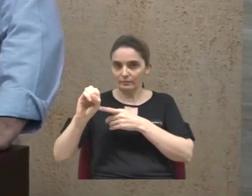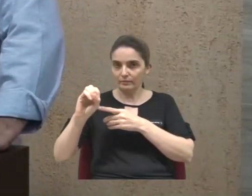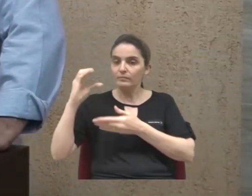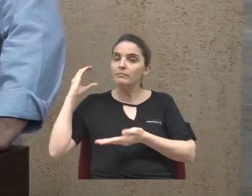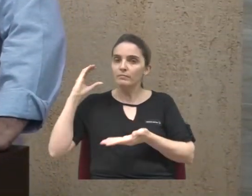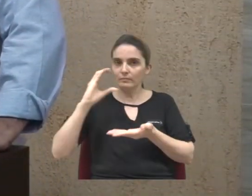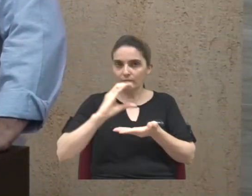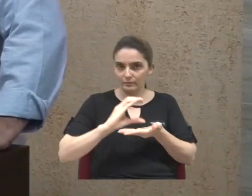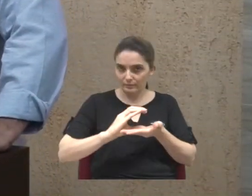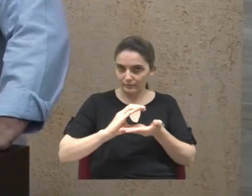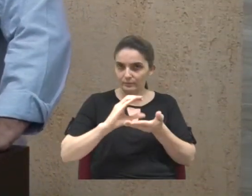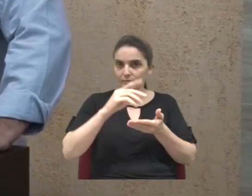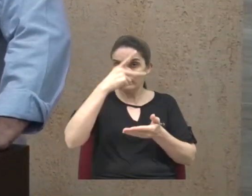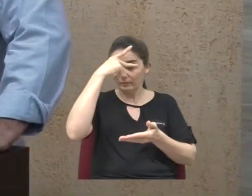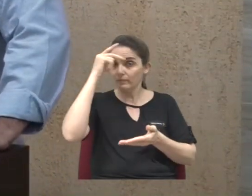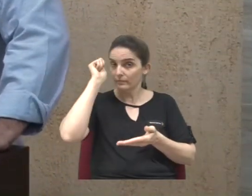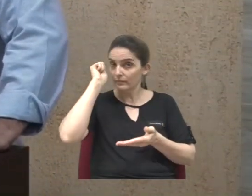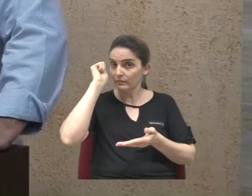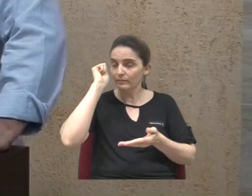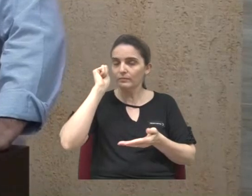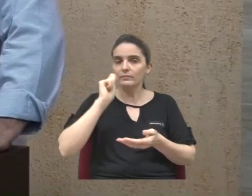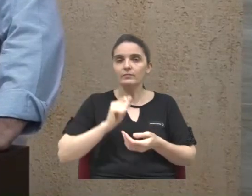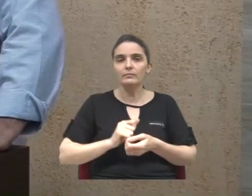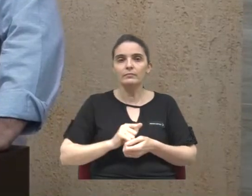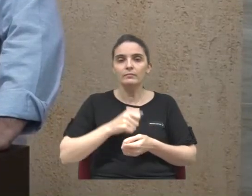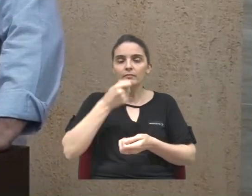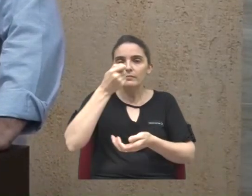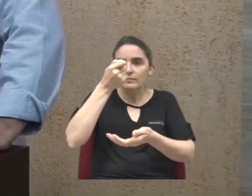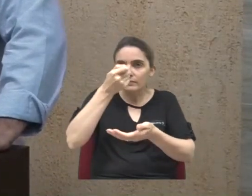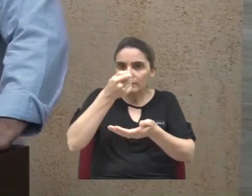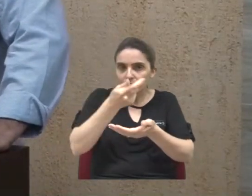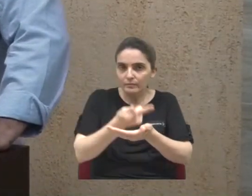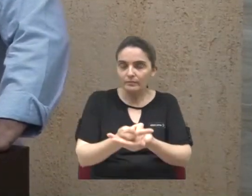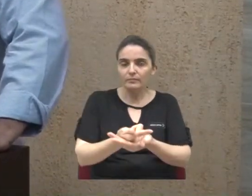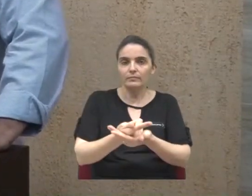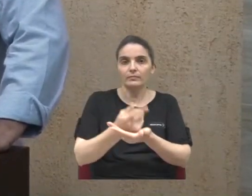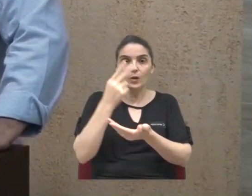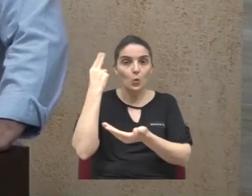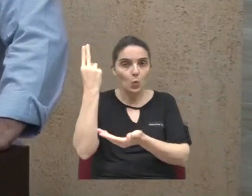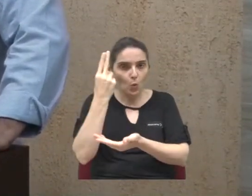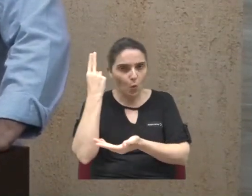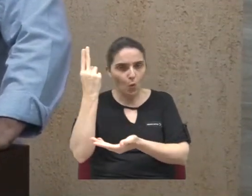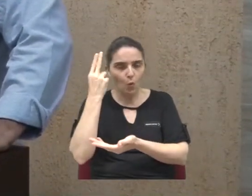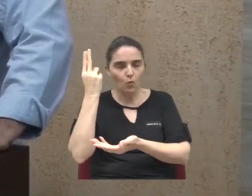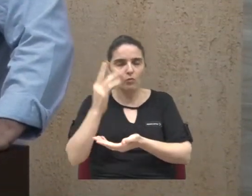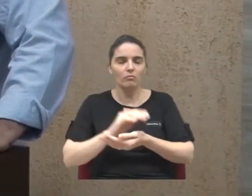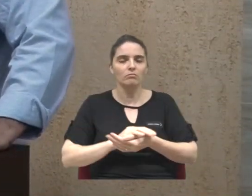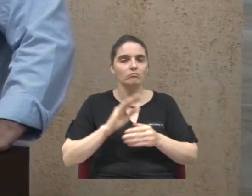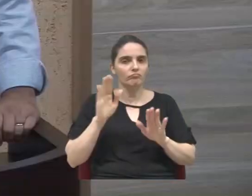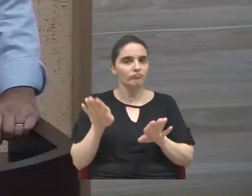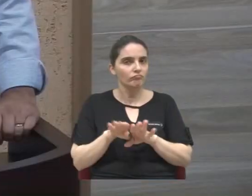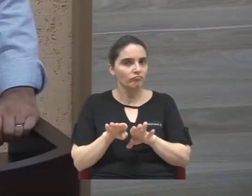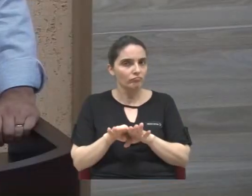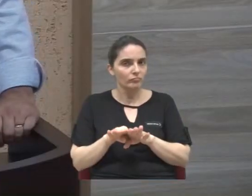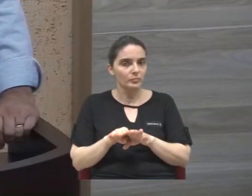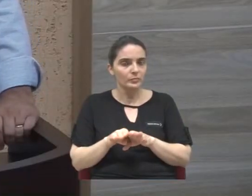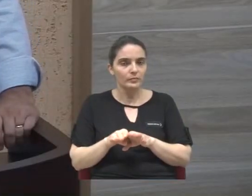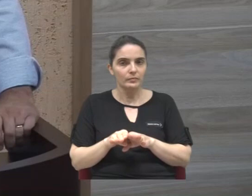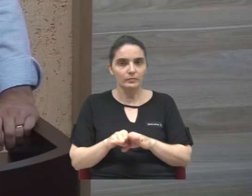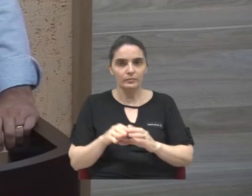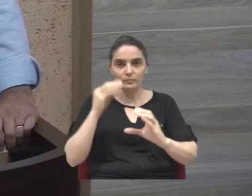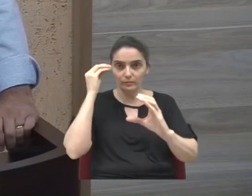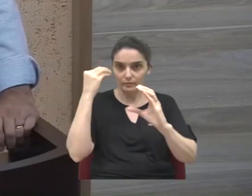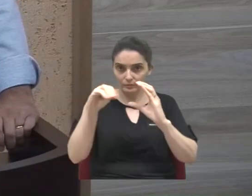prefeitura, comprou essa ambulância. Inclusive, vou postar essa semana nas redes sociais o requerimento que eu fiz junto ao Celso, e